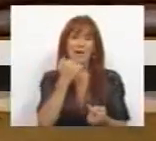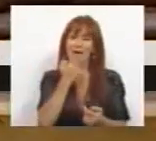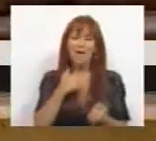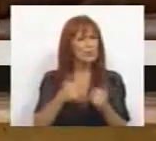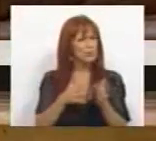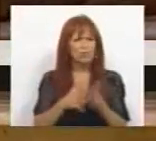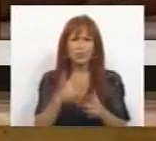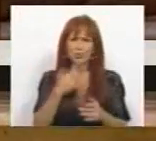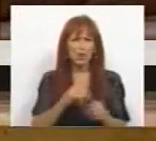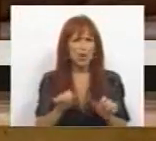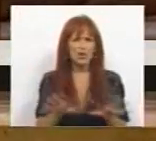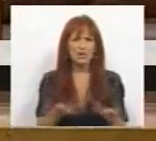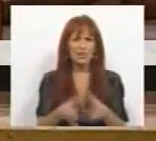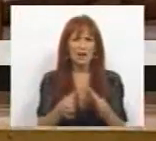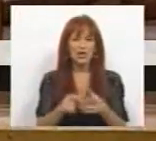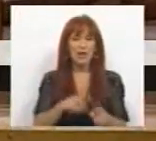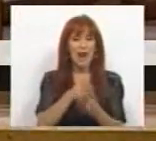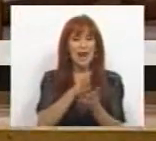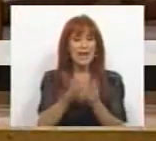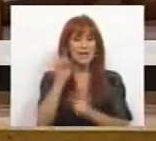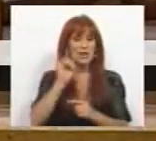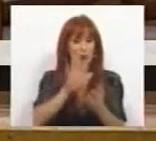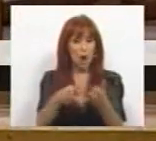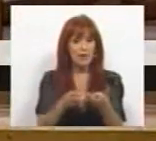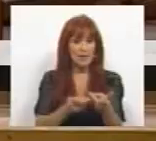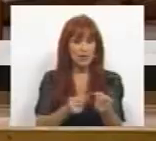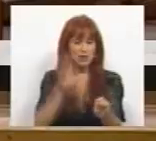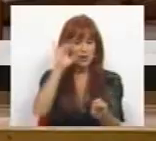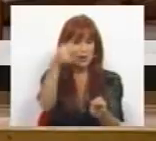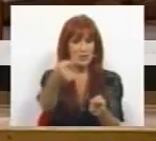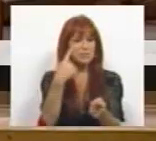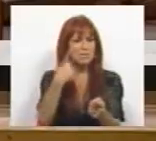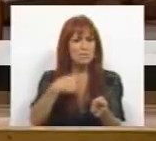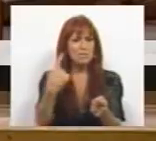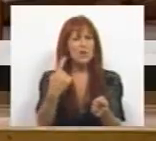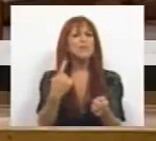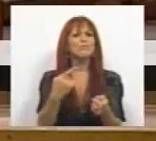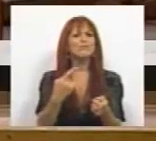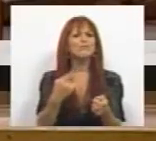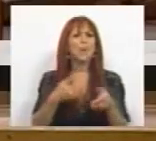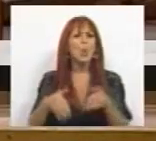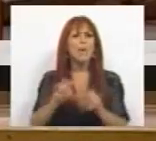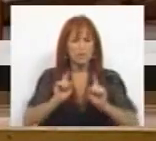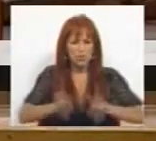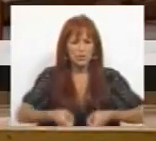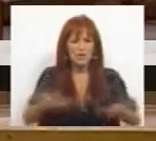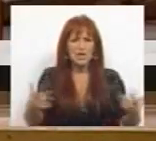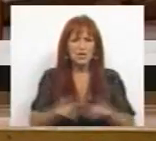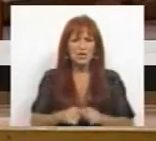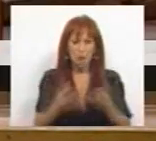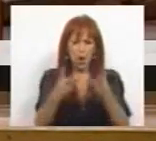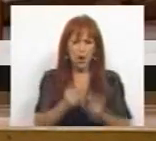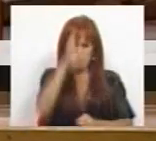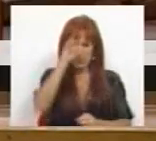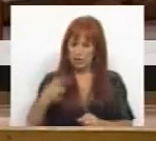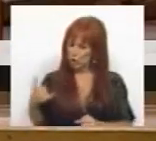as bancadas, as linhas essenciais deste Orçamento de Estado identificam-se com o caminho iniciado com o Orçamento